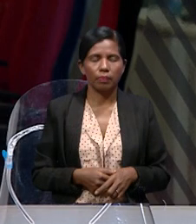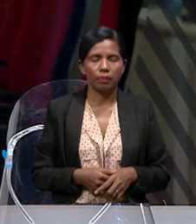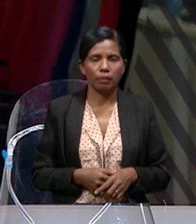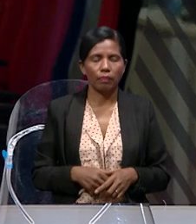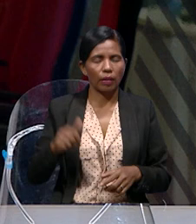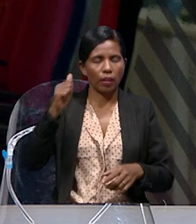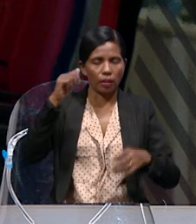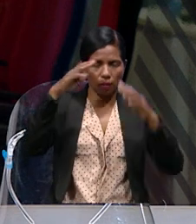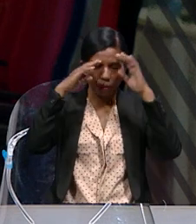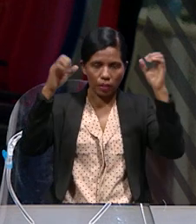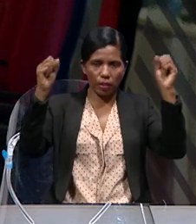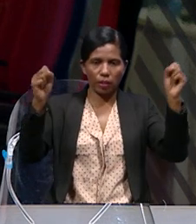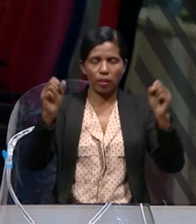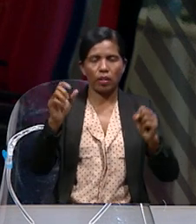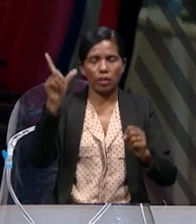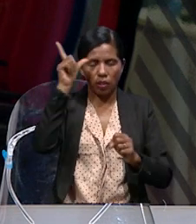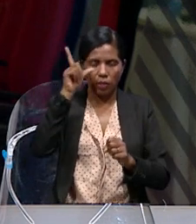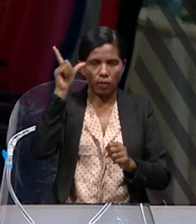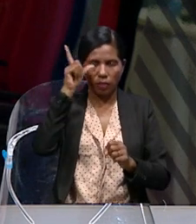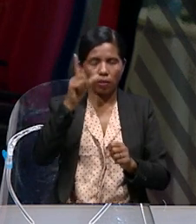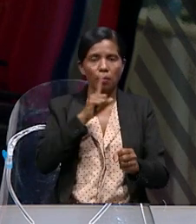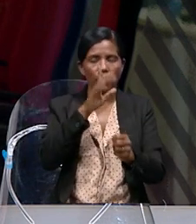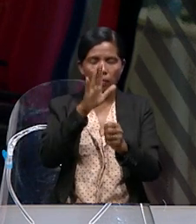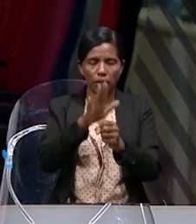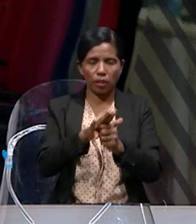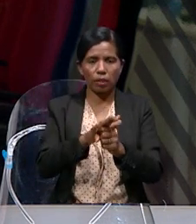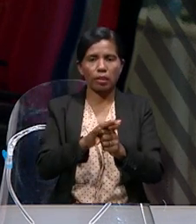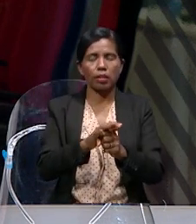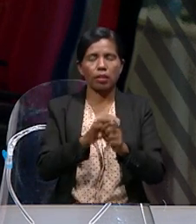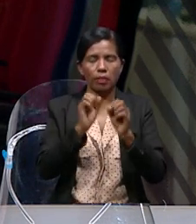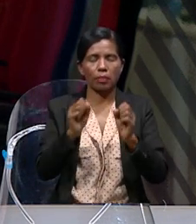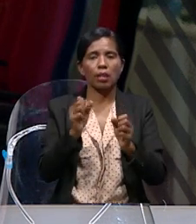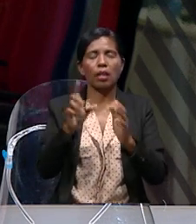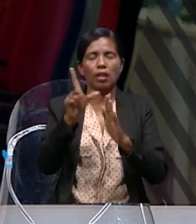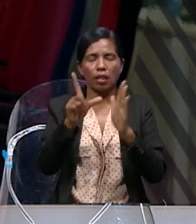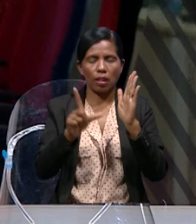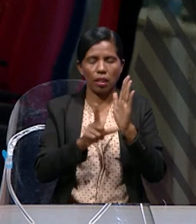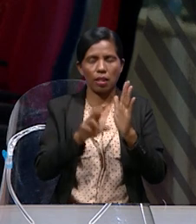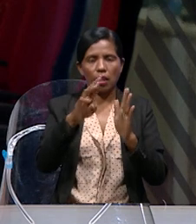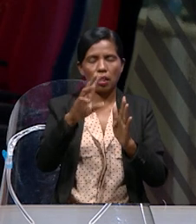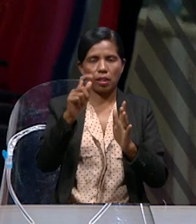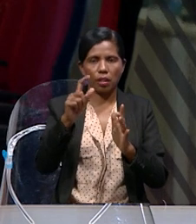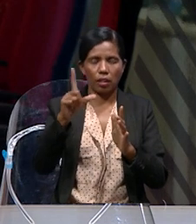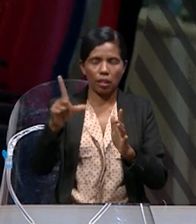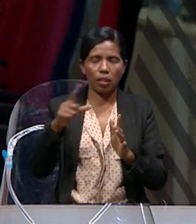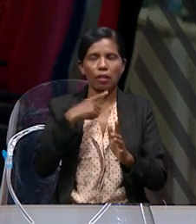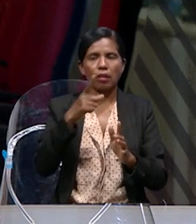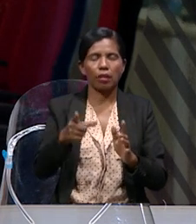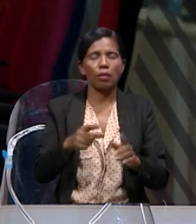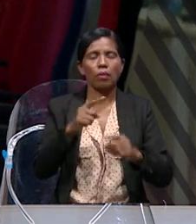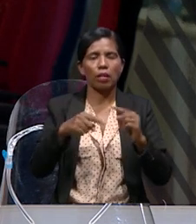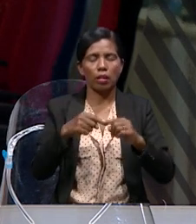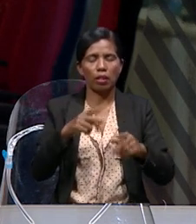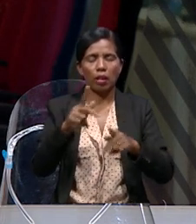Candidato Presidente da República, Francisco Guterres Luolo, promete se quer meter em Constituição RTTLE no Ramete Unidade Nacional ou em Hira Povo